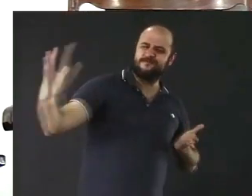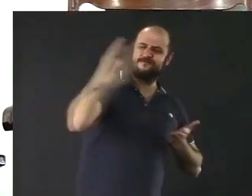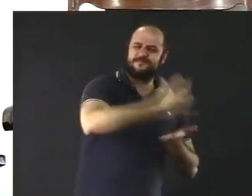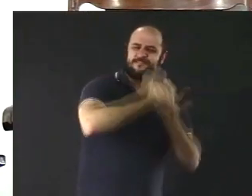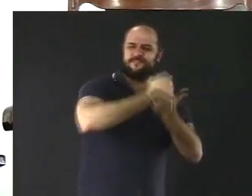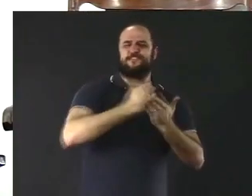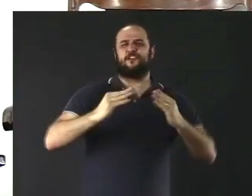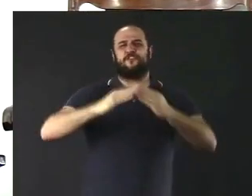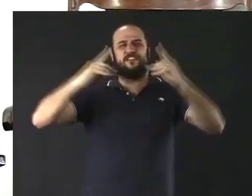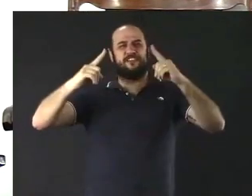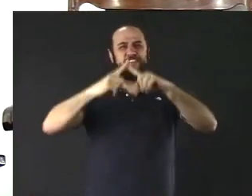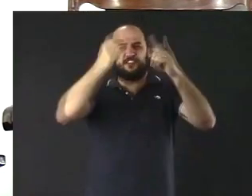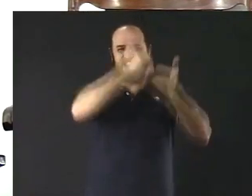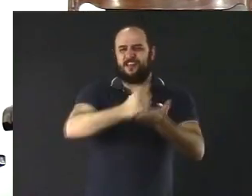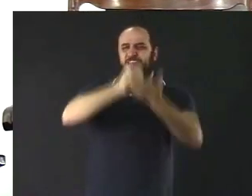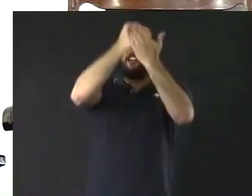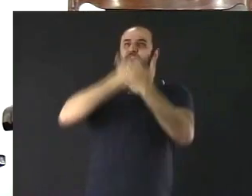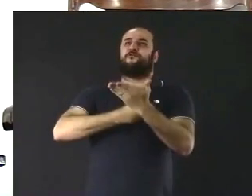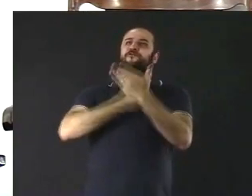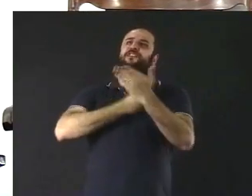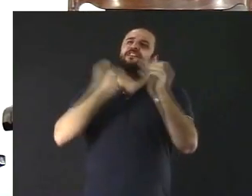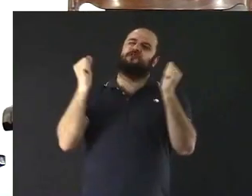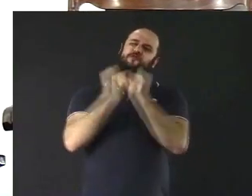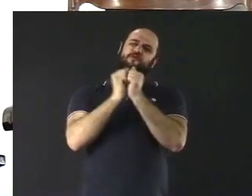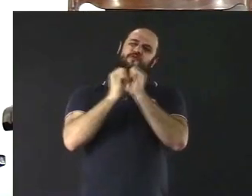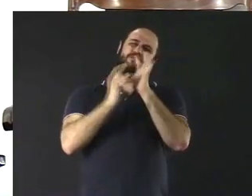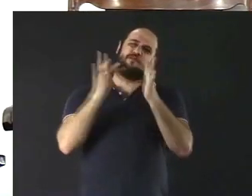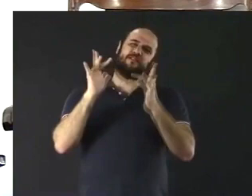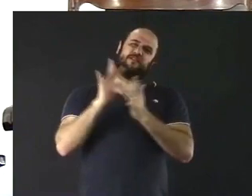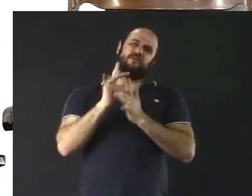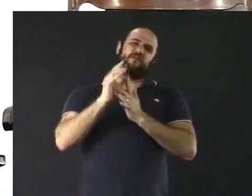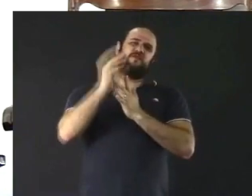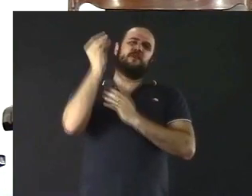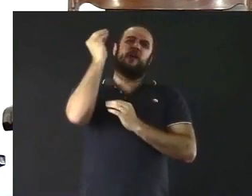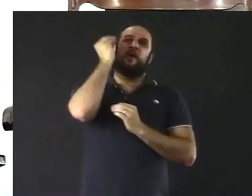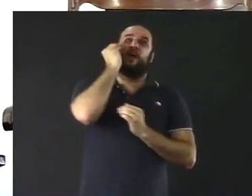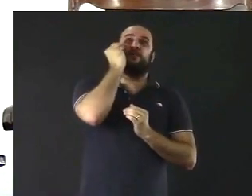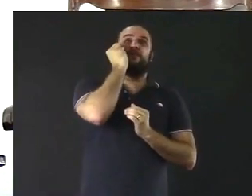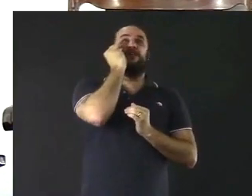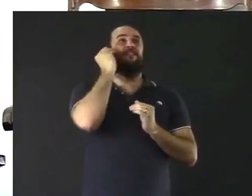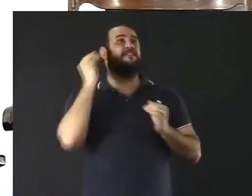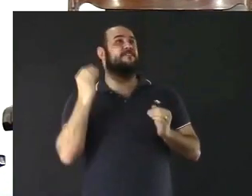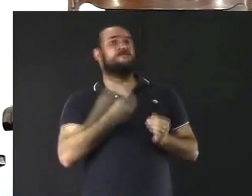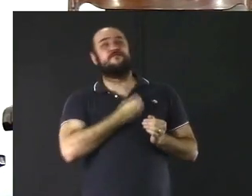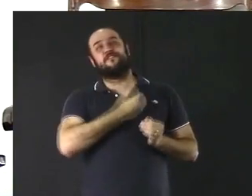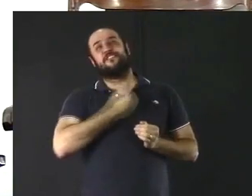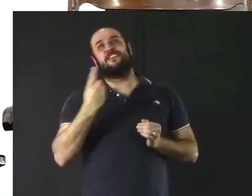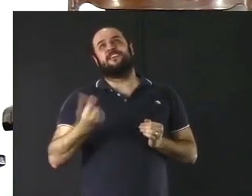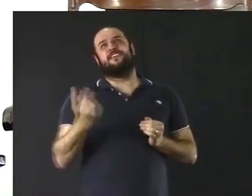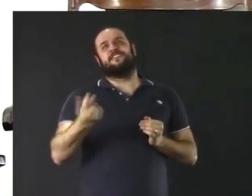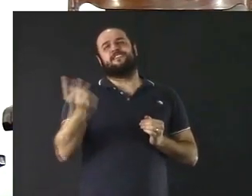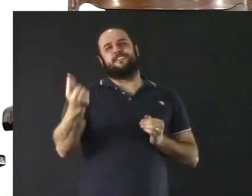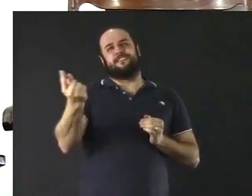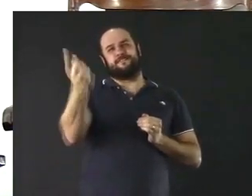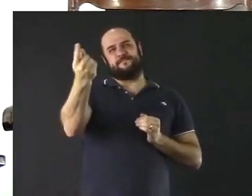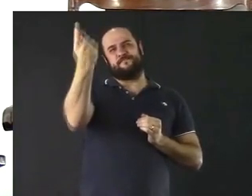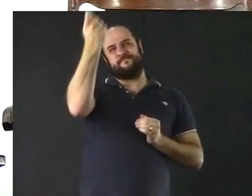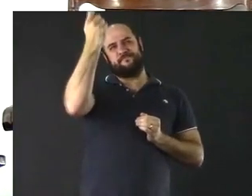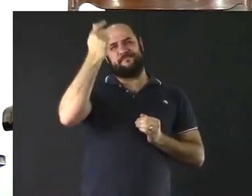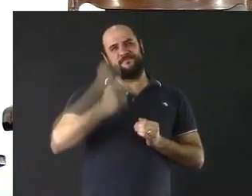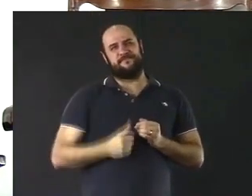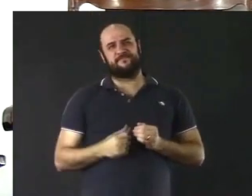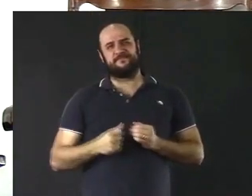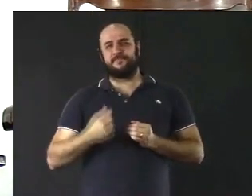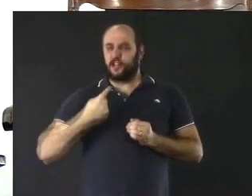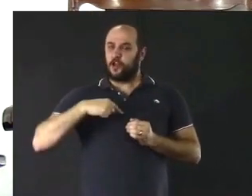igreja, para morar com Ele, desfrutando da eternidade. Nós percorremos rumo